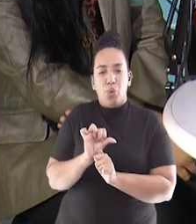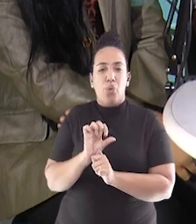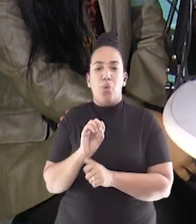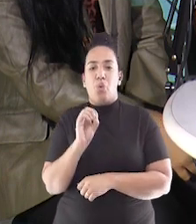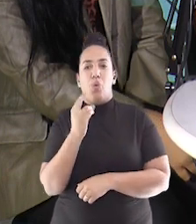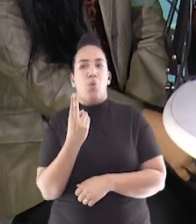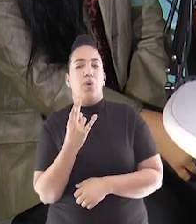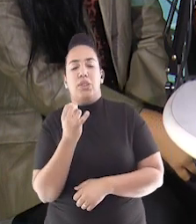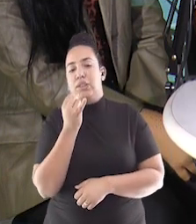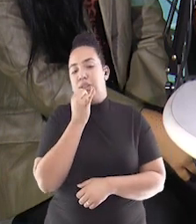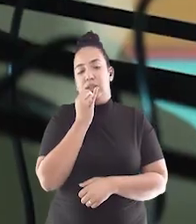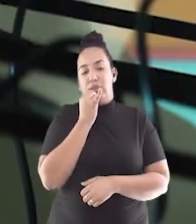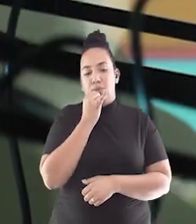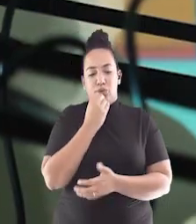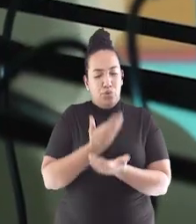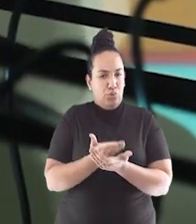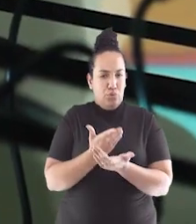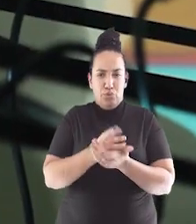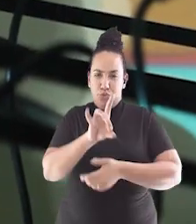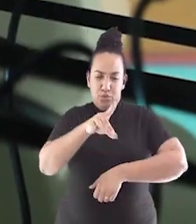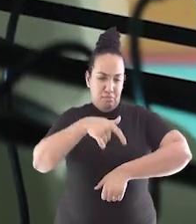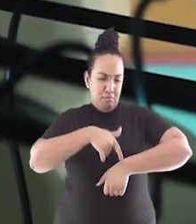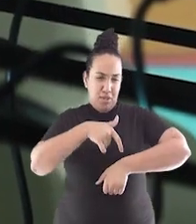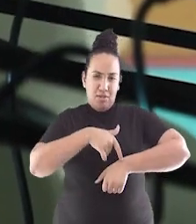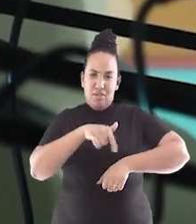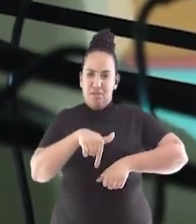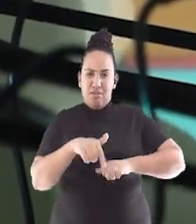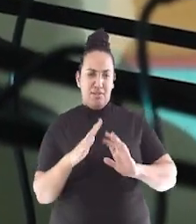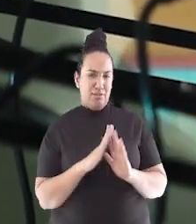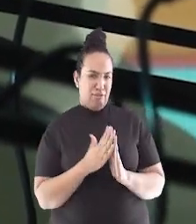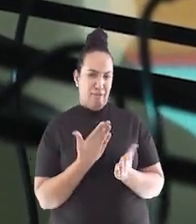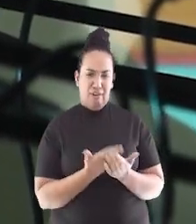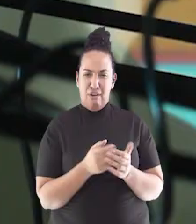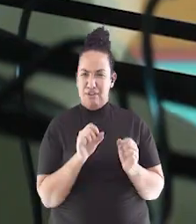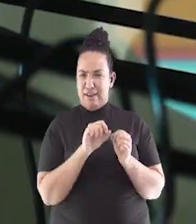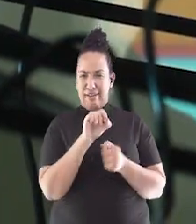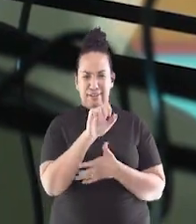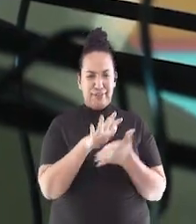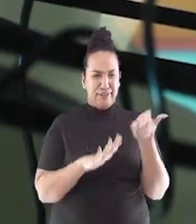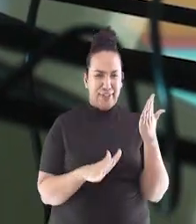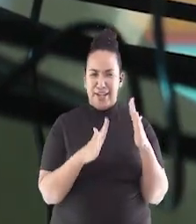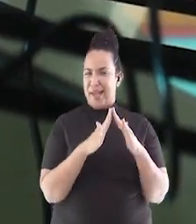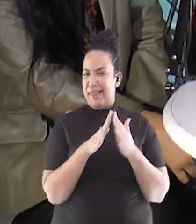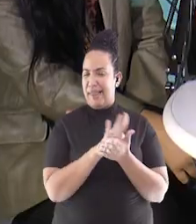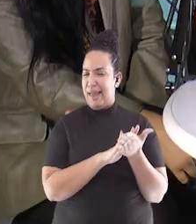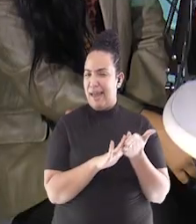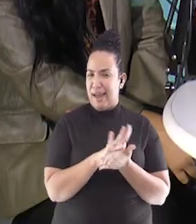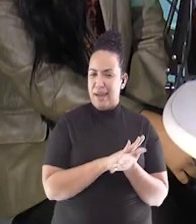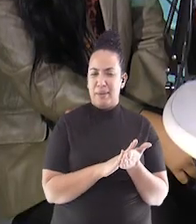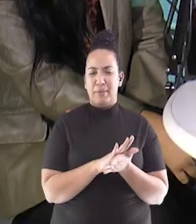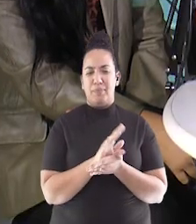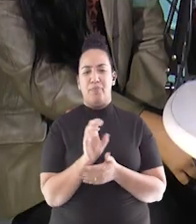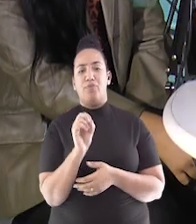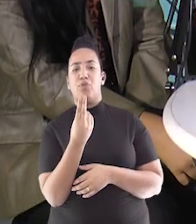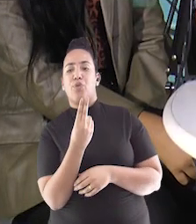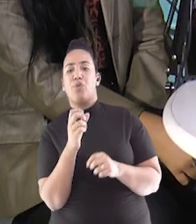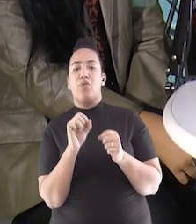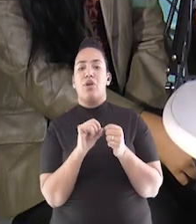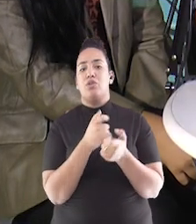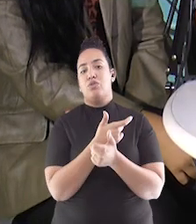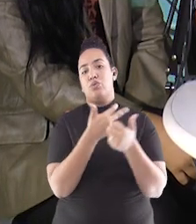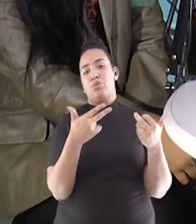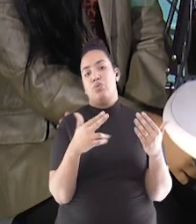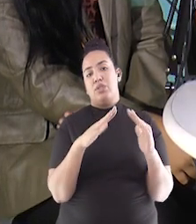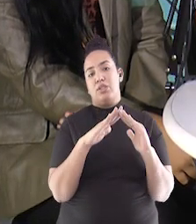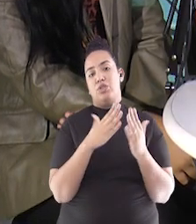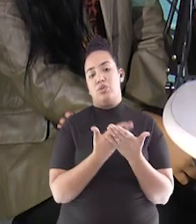Ou é aquela coisa assim, eu só estudo ali no horário que eu tô na escola, faço o mínimo das atividades de casa? Aí depois faz alguma outra atividade, alguma